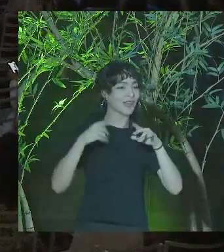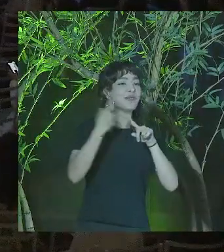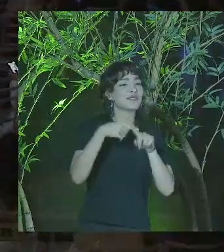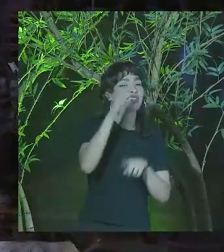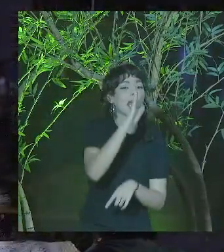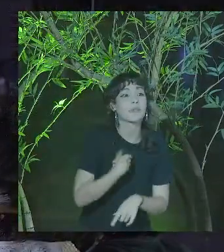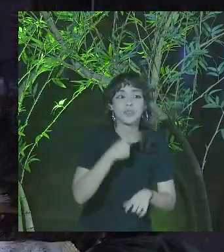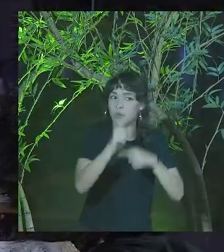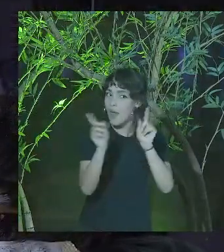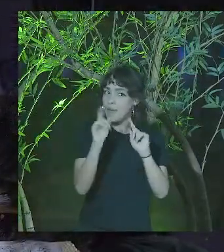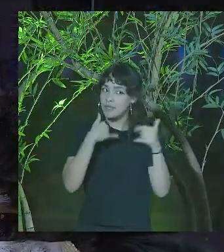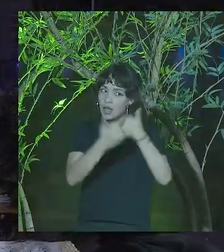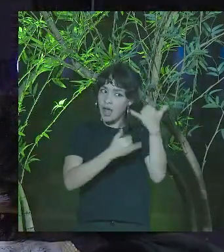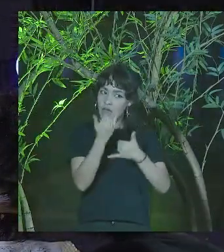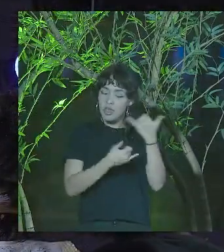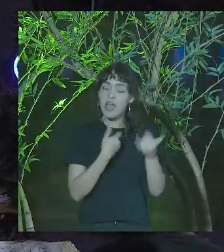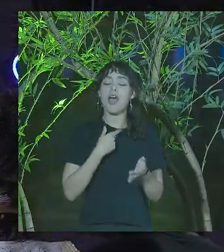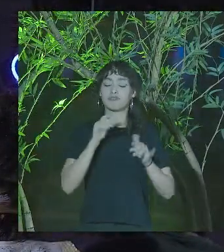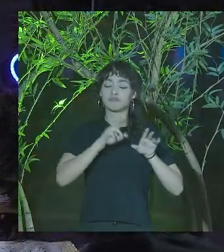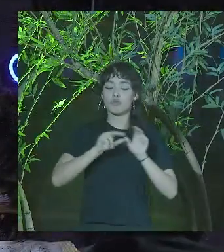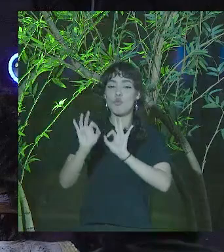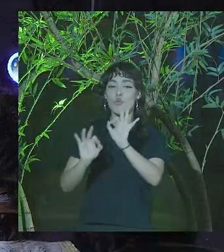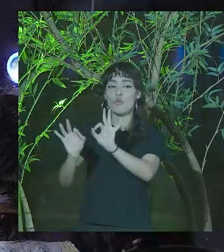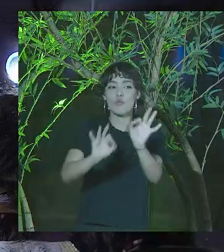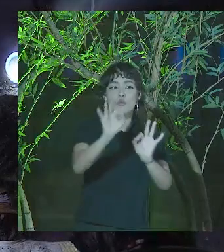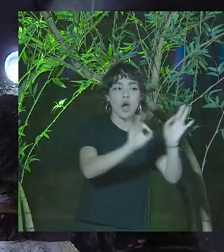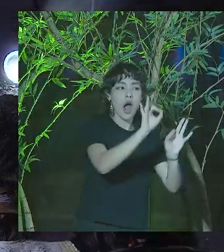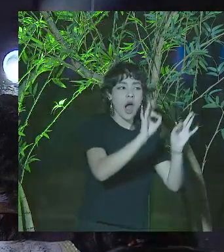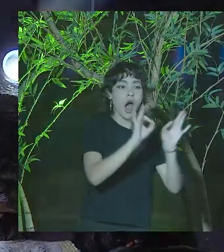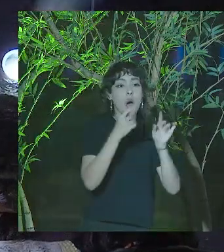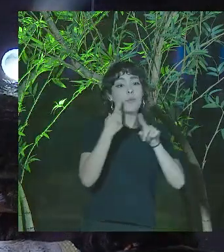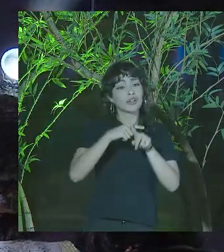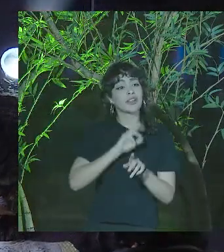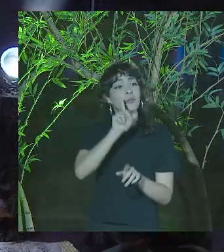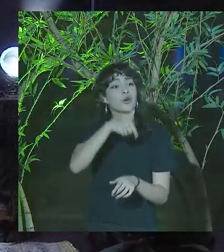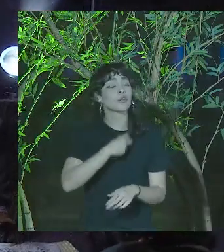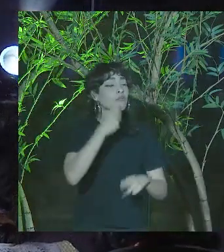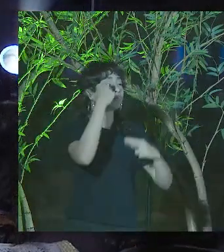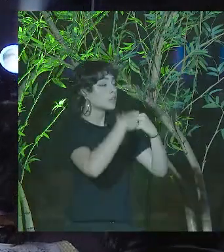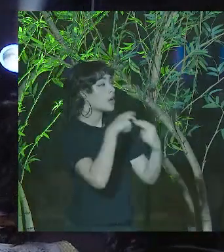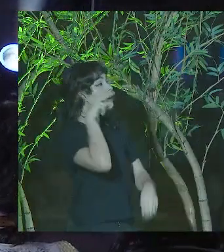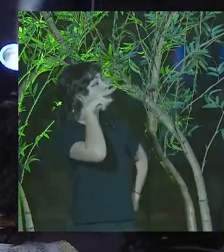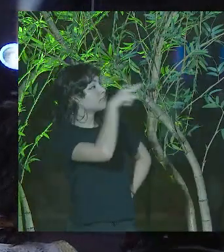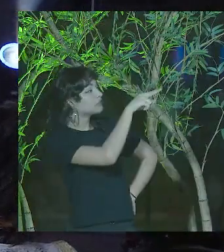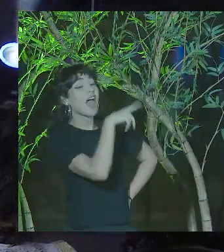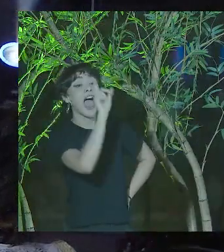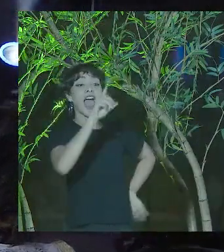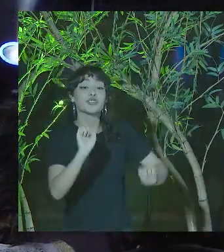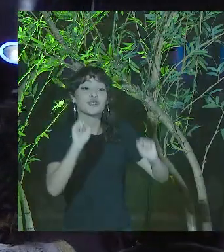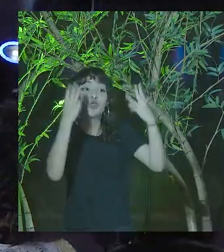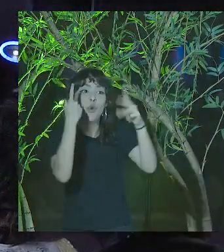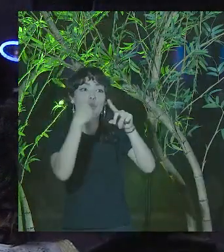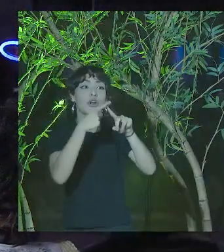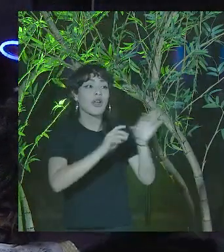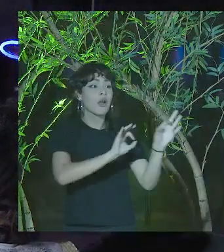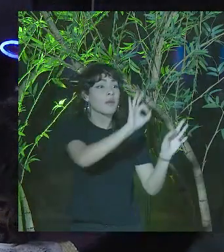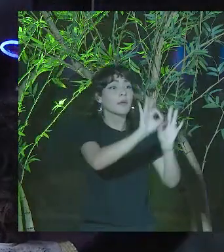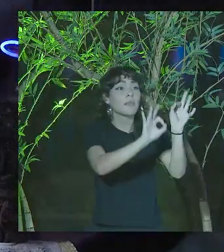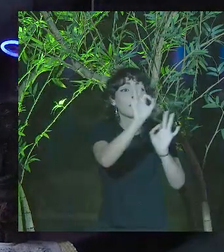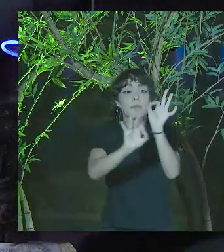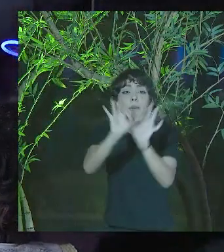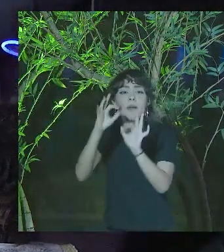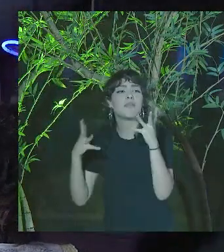não é brincadeira, eles capricham pra gente. Eu falo pra gente que eu também vou sentar depois que eu assistindo. É um show, entendeu? Porque eles trazem só convidados